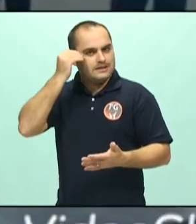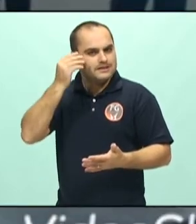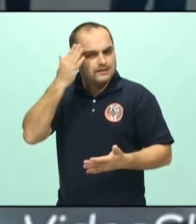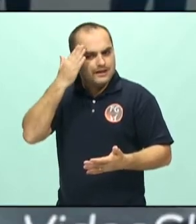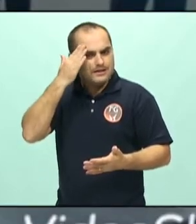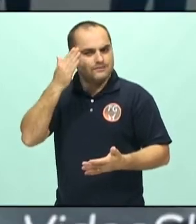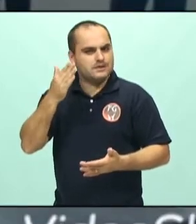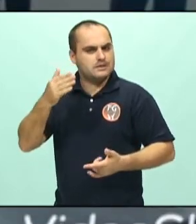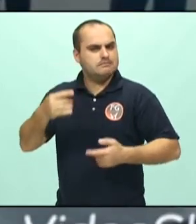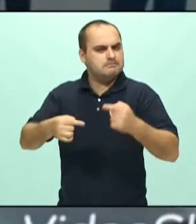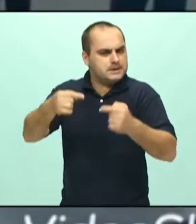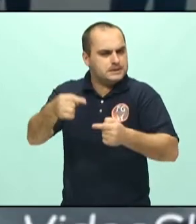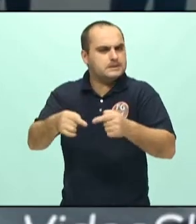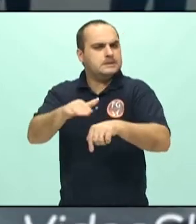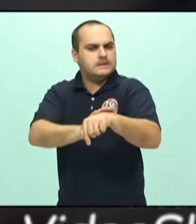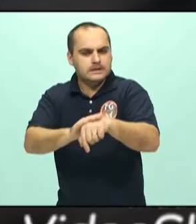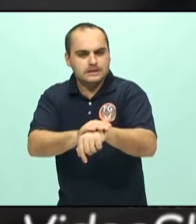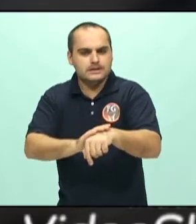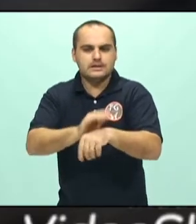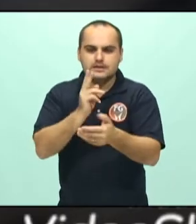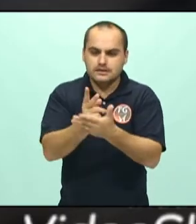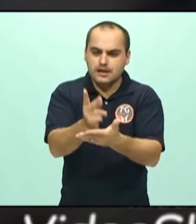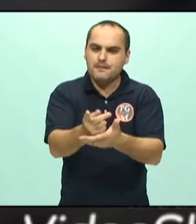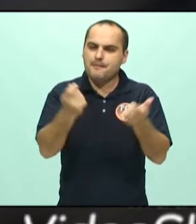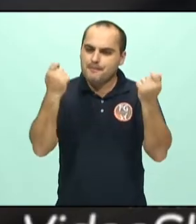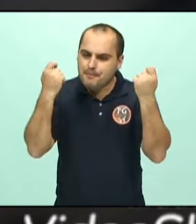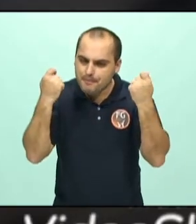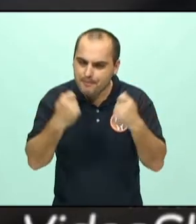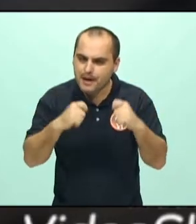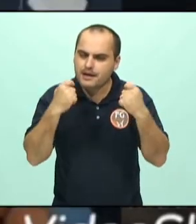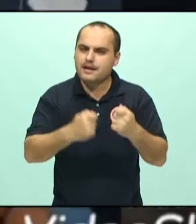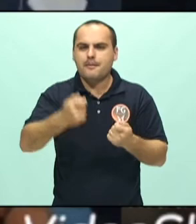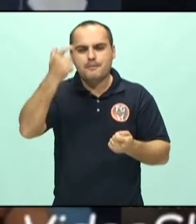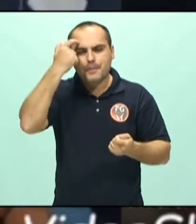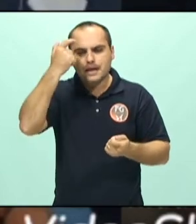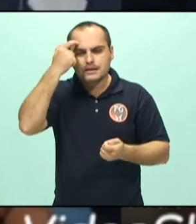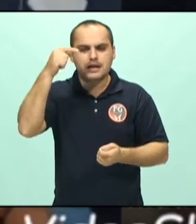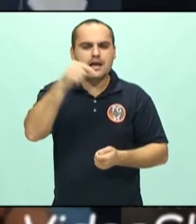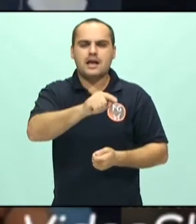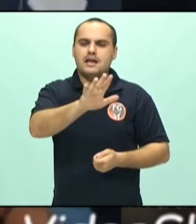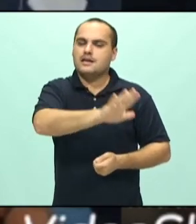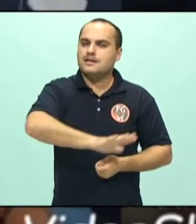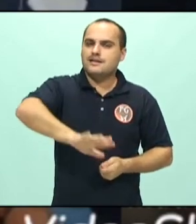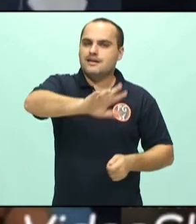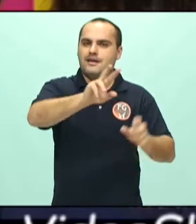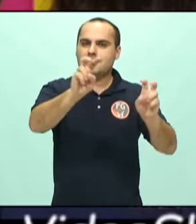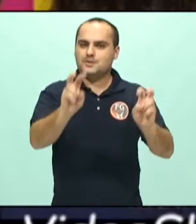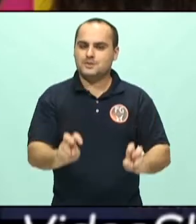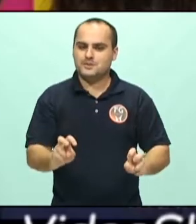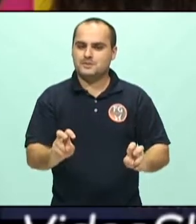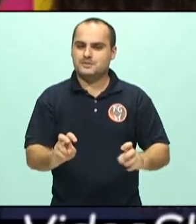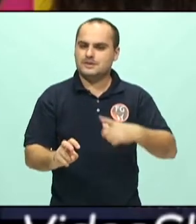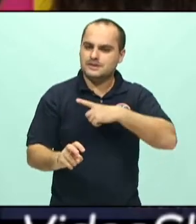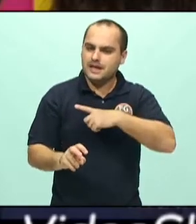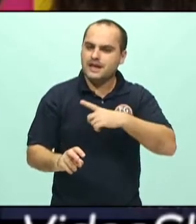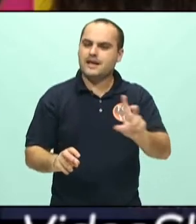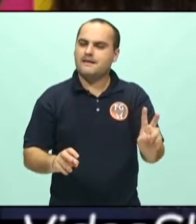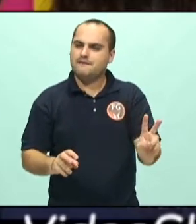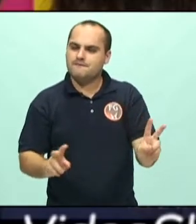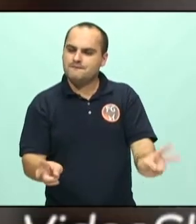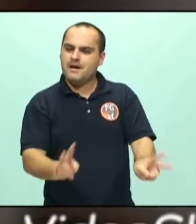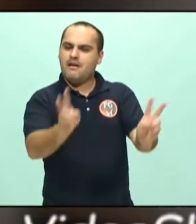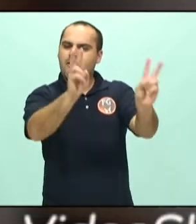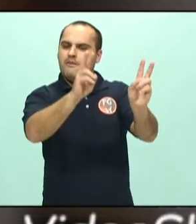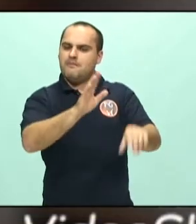sendo travadas. E aí a gente precisa refletir sobre esse processo, para que valorizem cada vez mais esse papel,